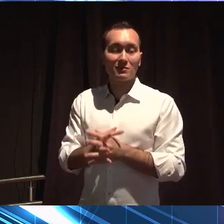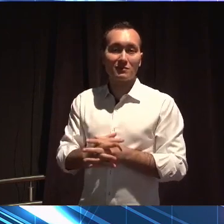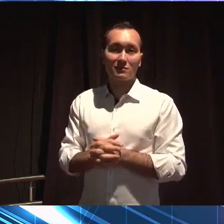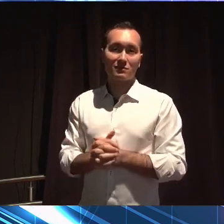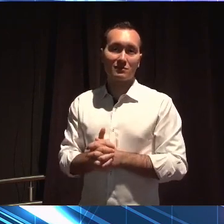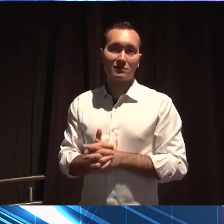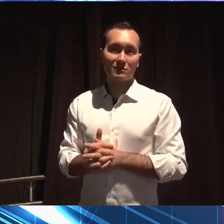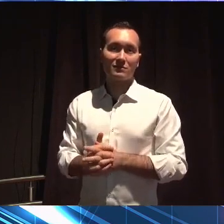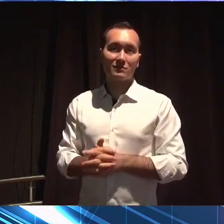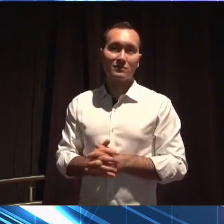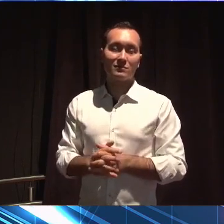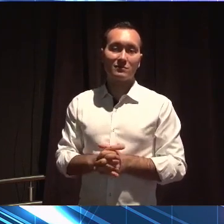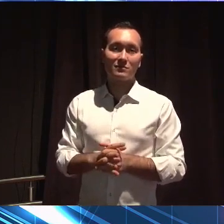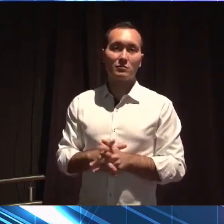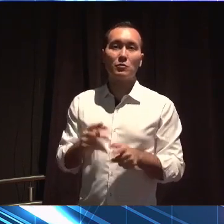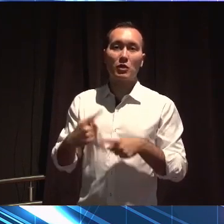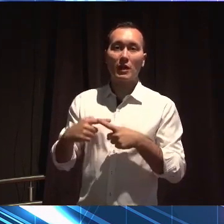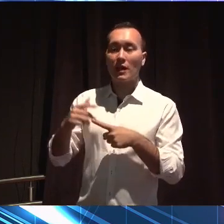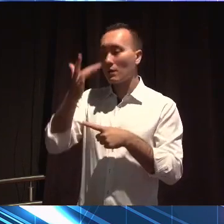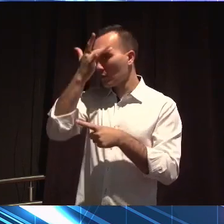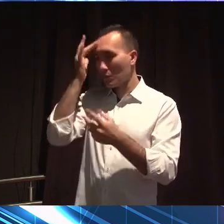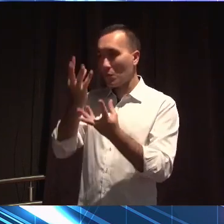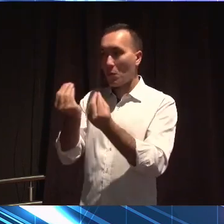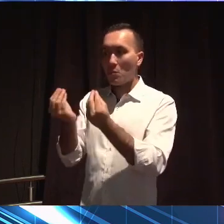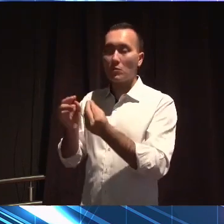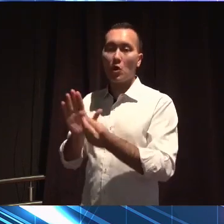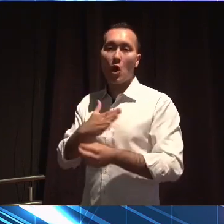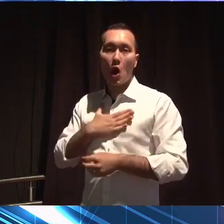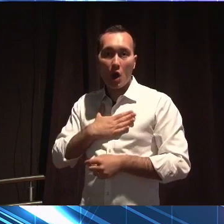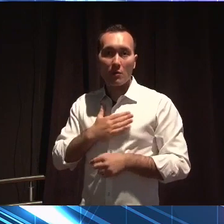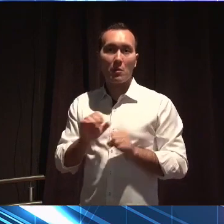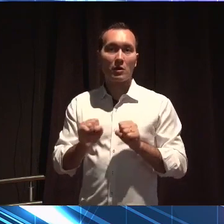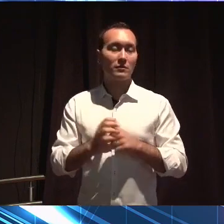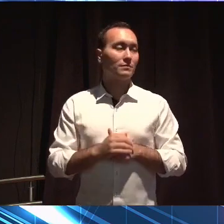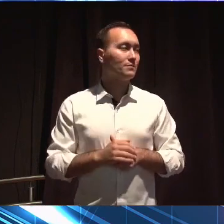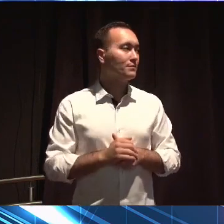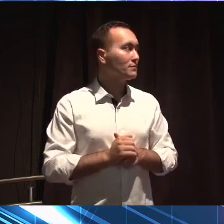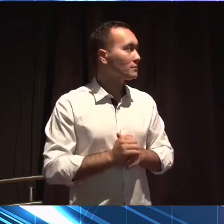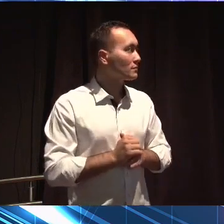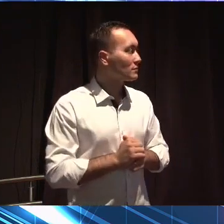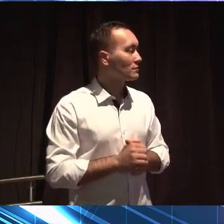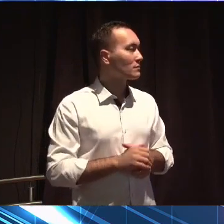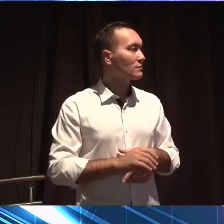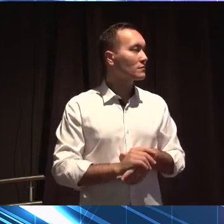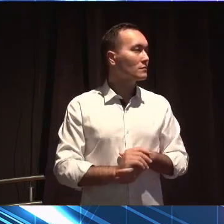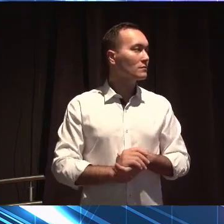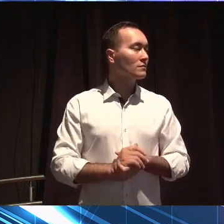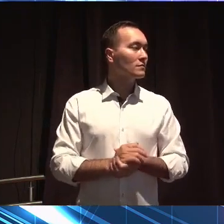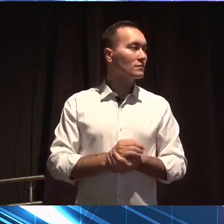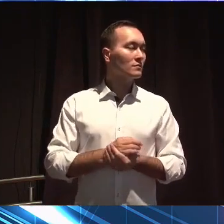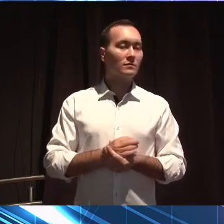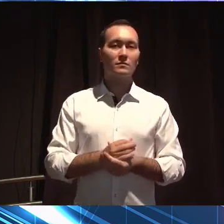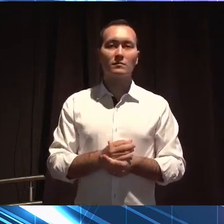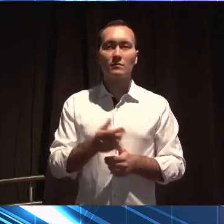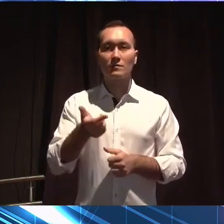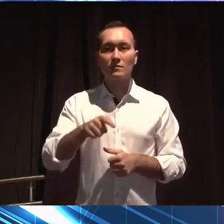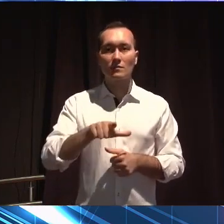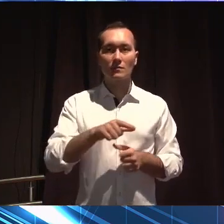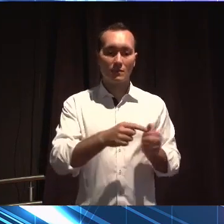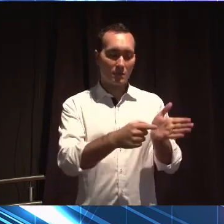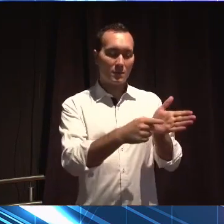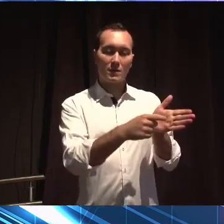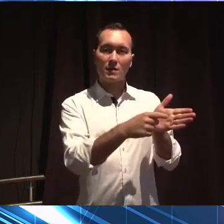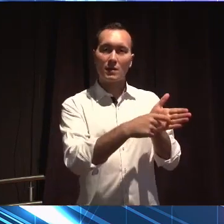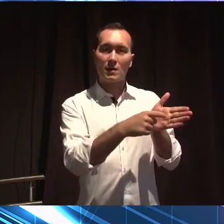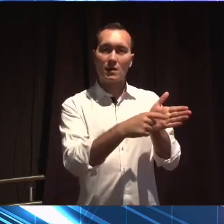Né? Isso já acontece. Nós apoiamos na Exímia, por exemplo, desenvolvimento de software para controlar pivô. Não sei